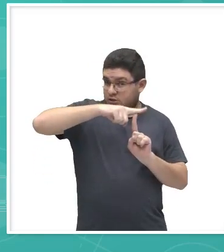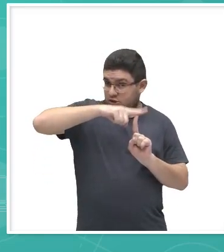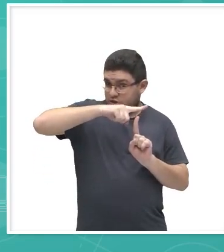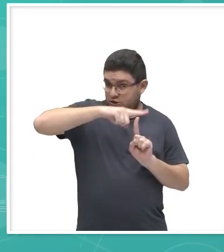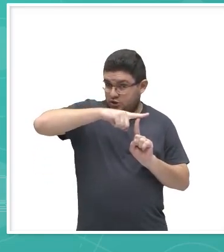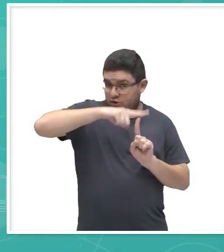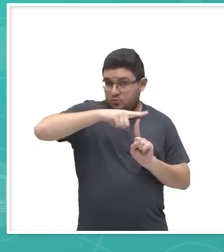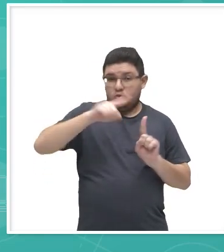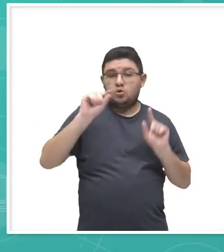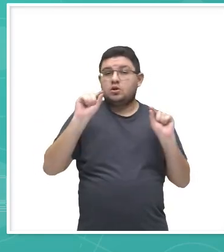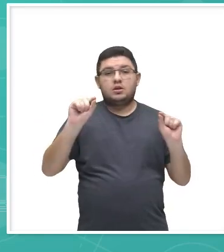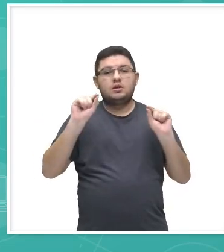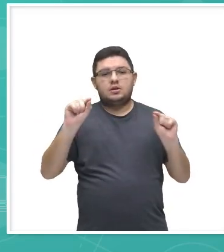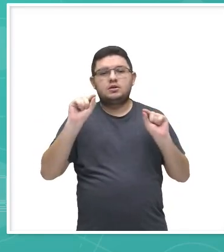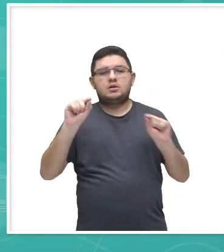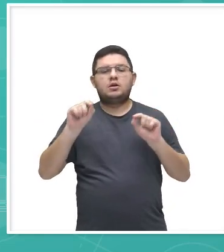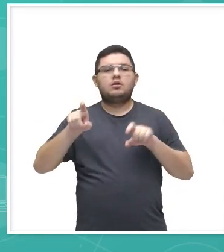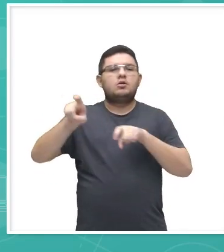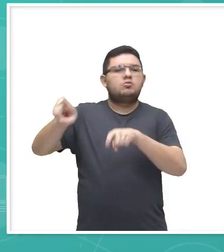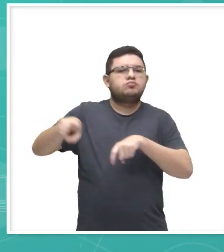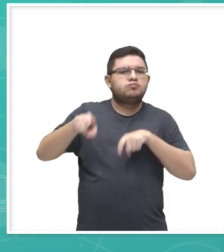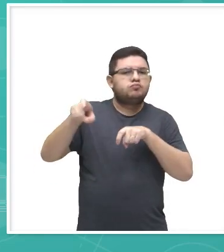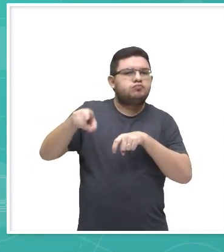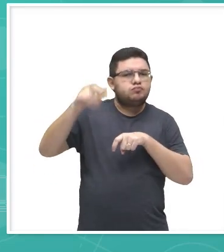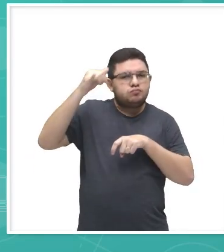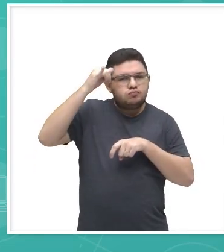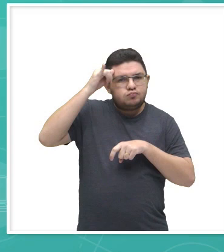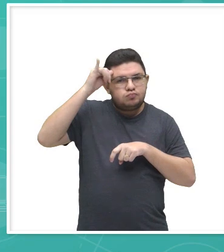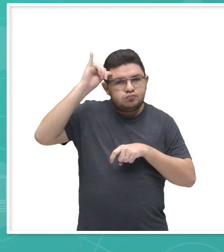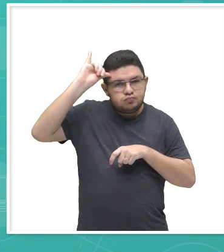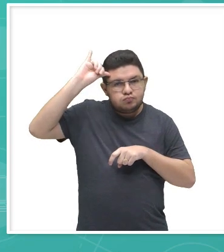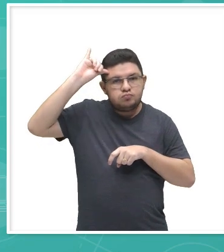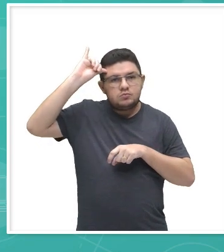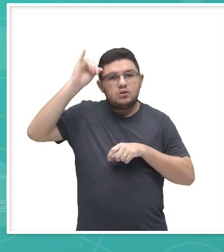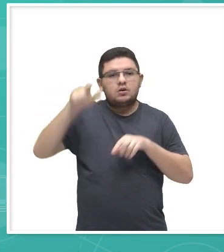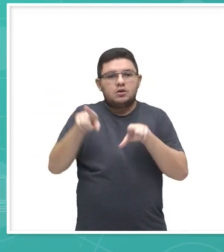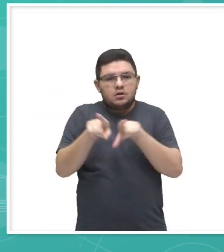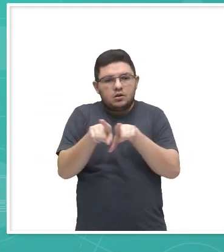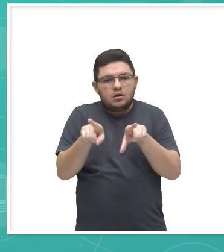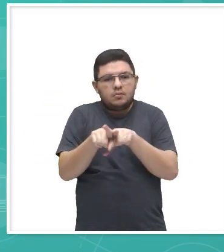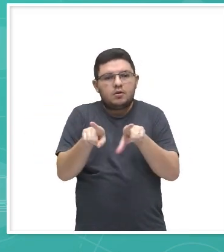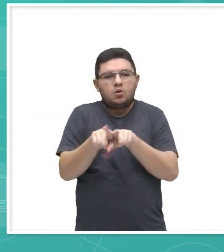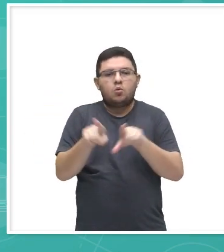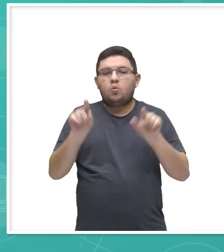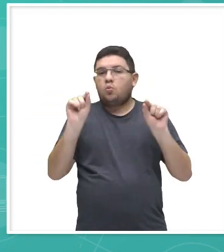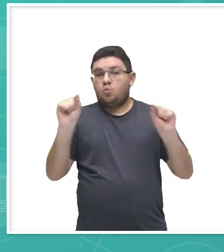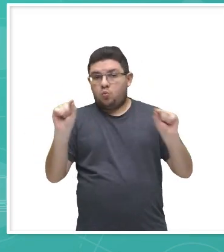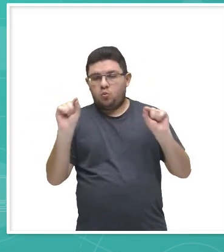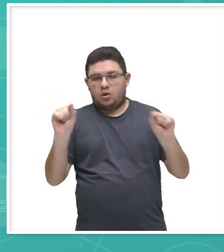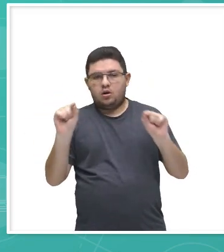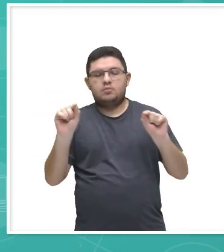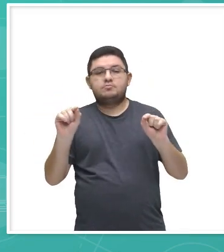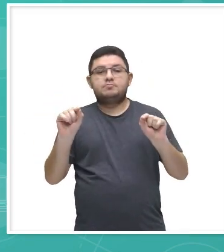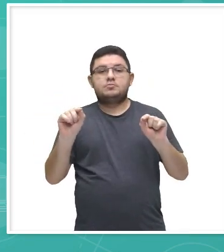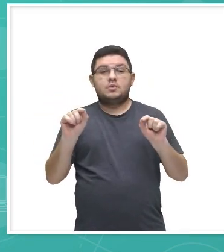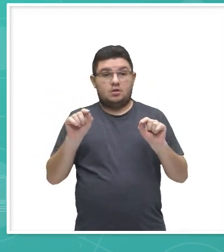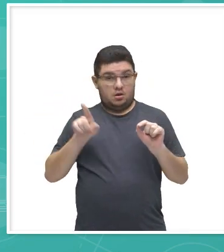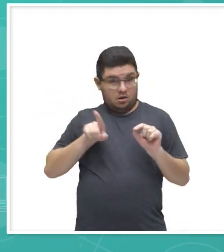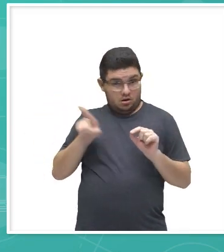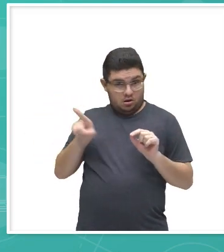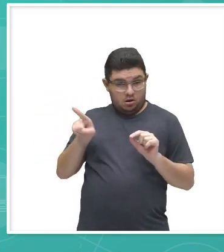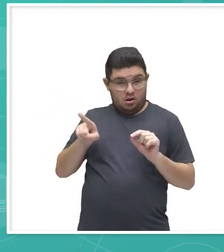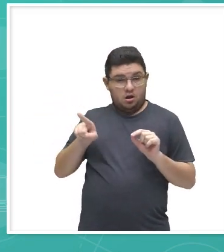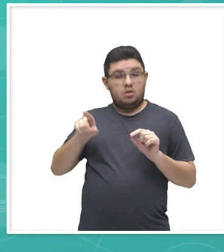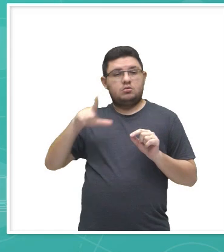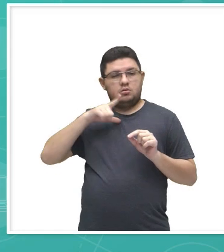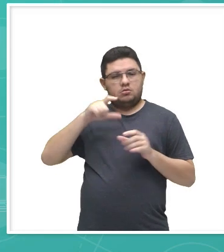diferenças entre esses tipos de agricultura e também observar qual demanda que aquele tipo de